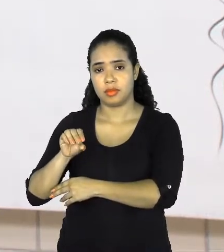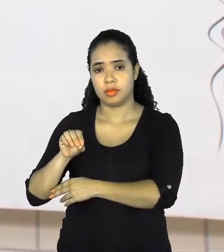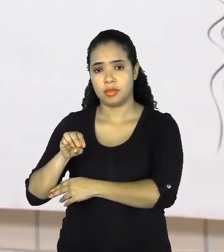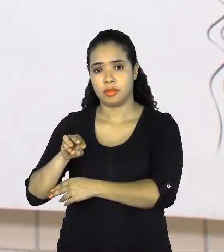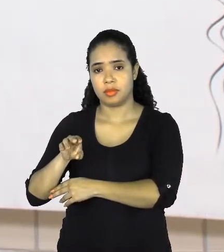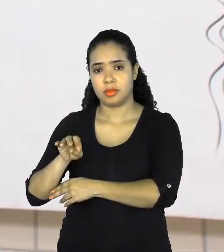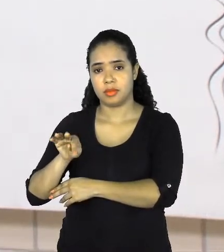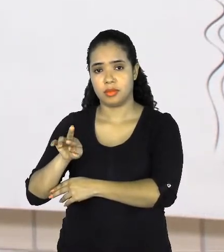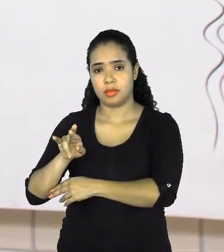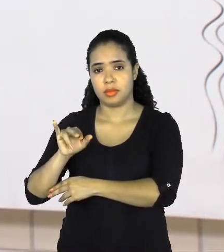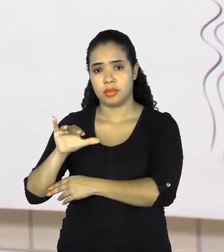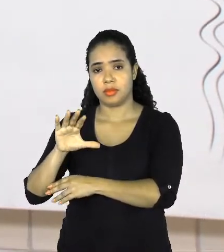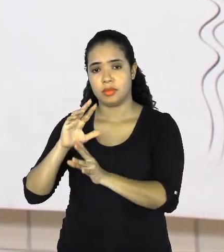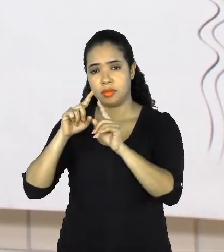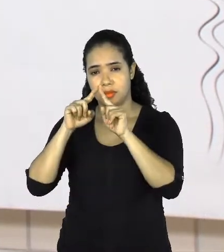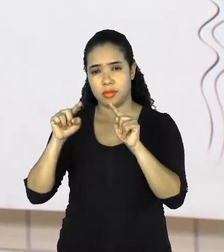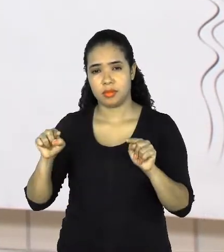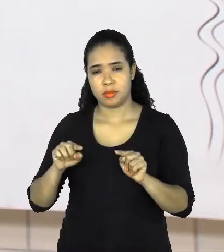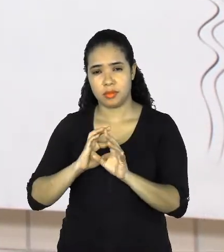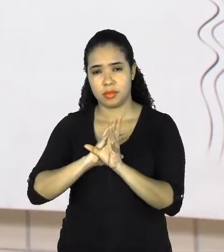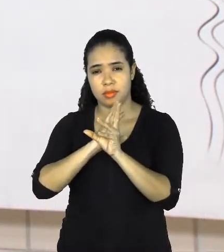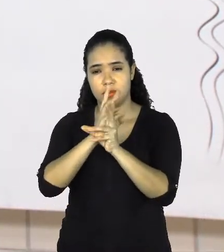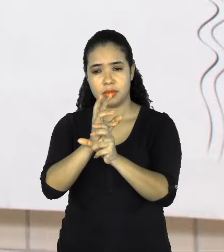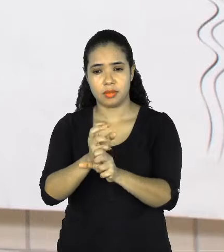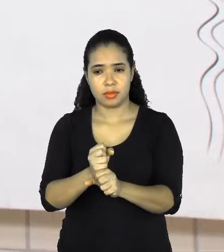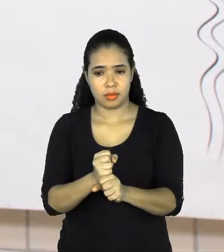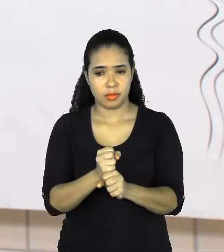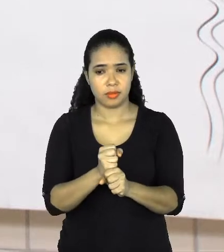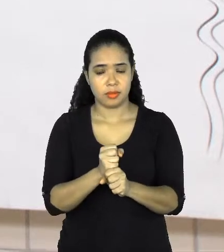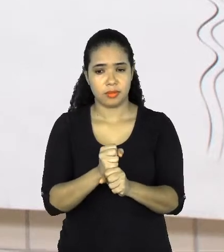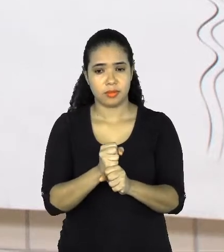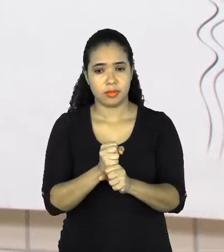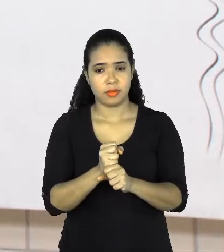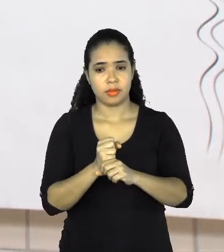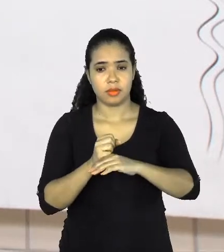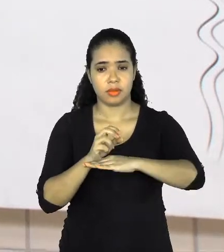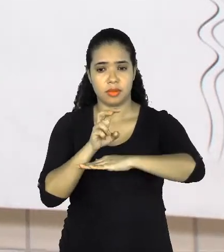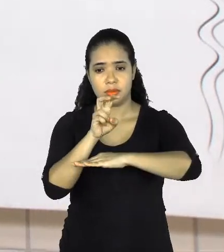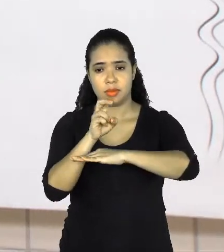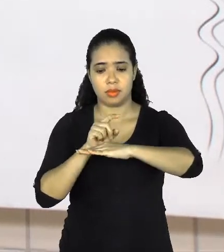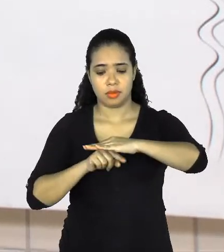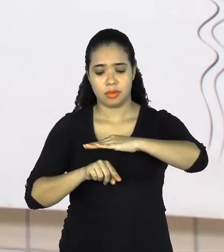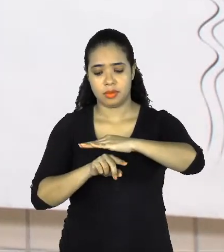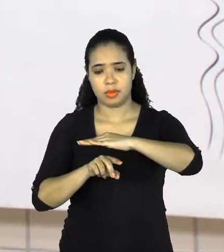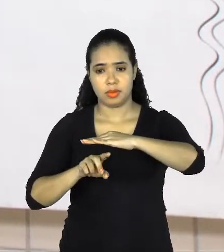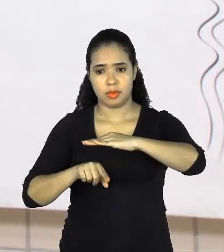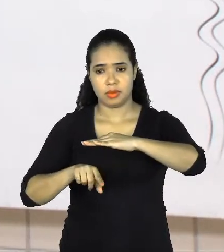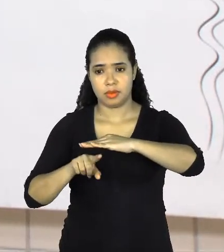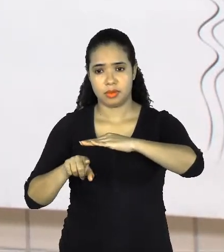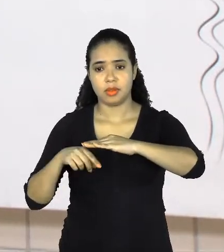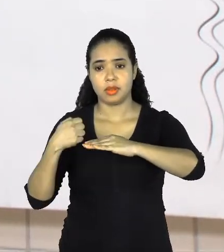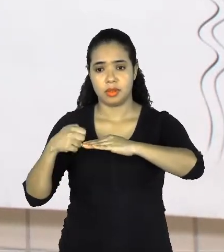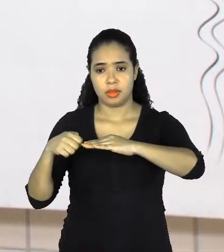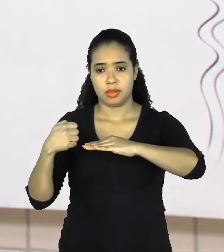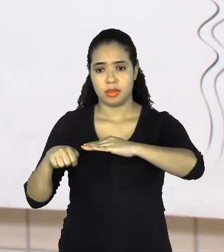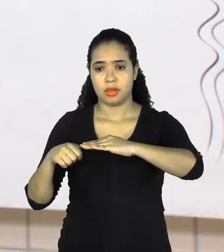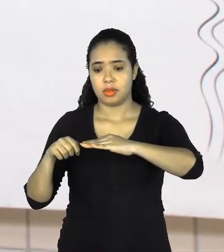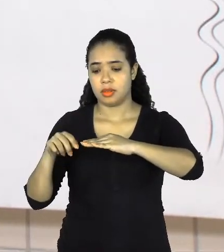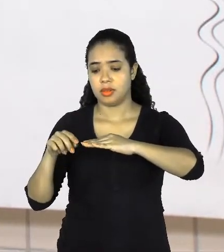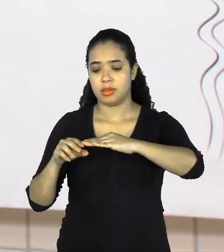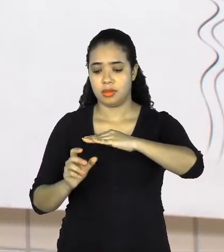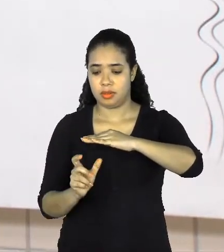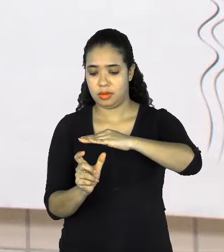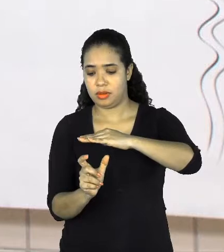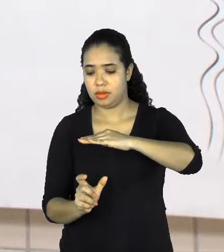com a fração. Eu não posso deixar no denominador uma raiz, então eu sou obrigado a racionalizar.